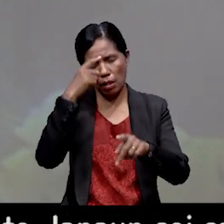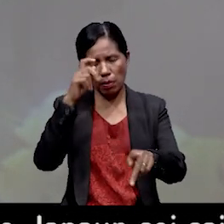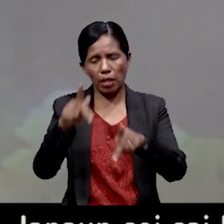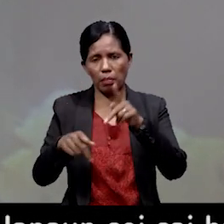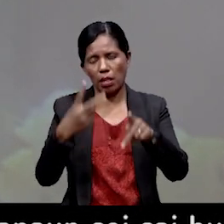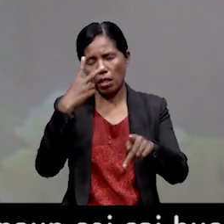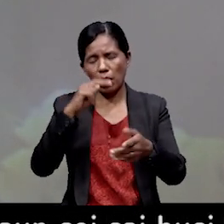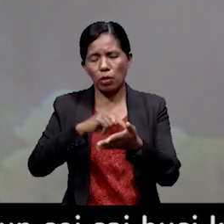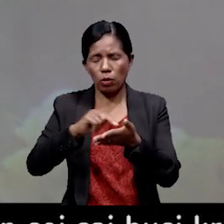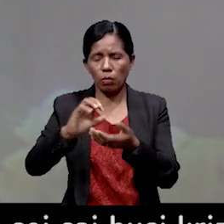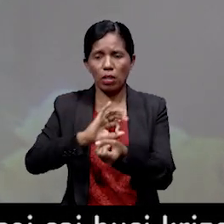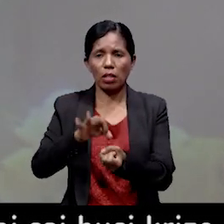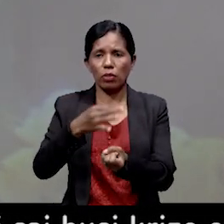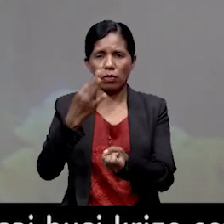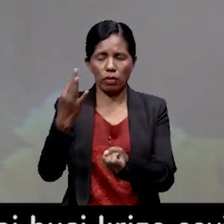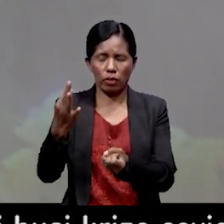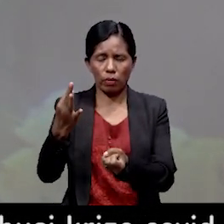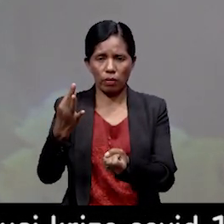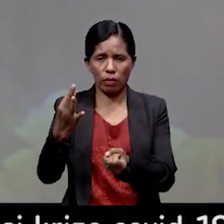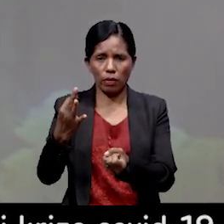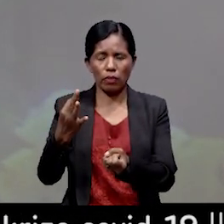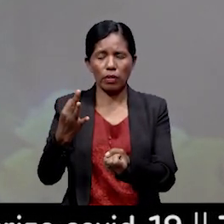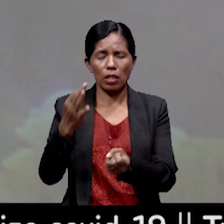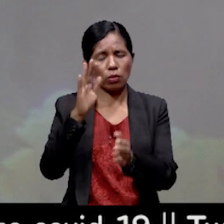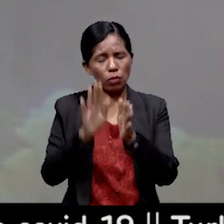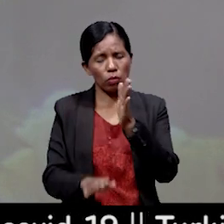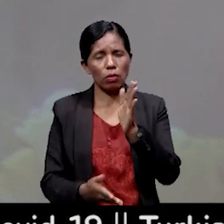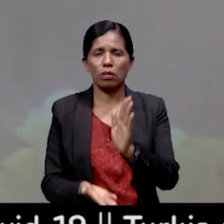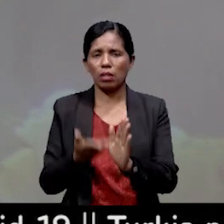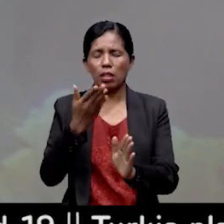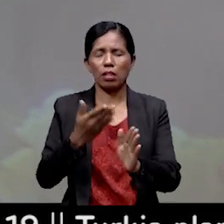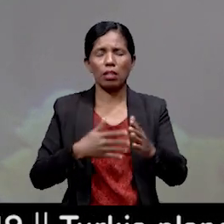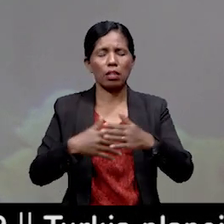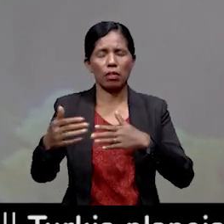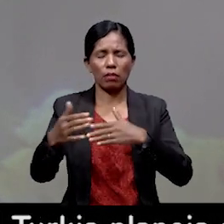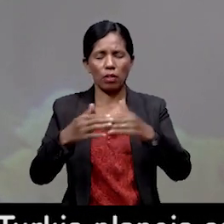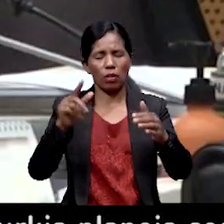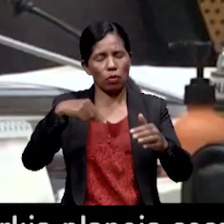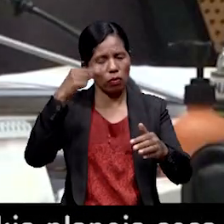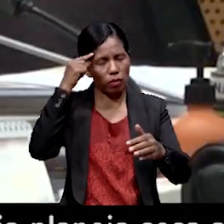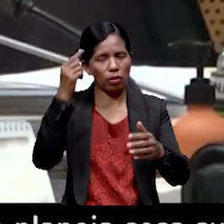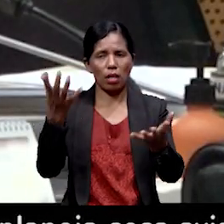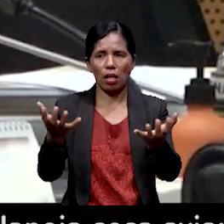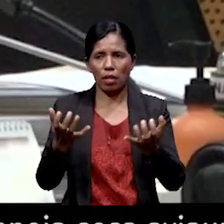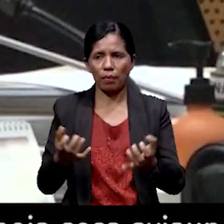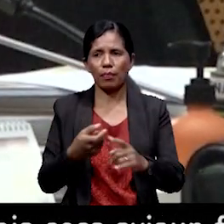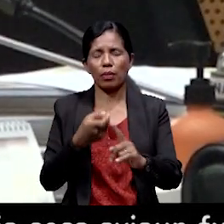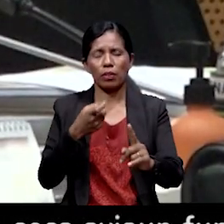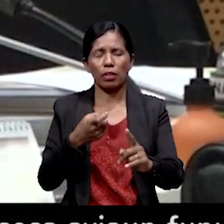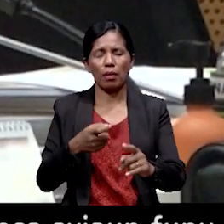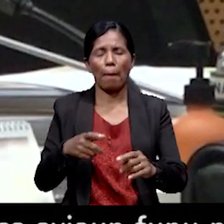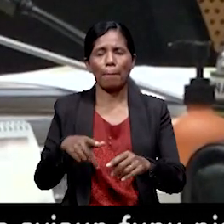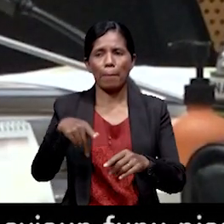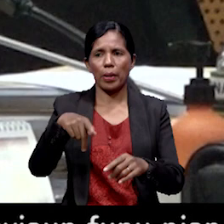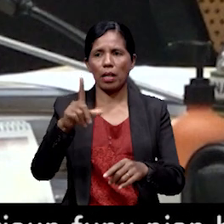caso COVID-19, ne, atu tungka sai depende ba governo de facto niha hakarak. Posi parte PLP la